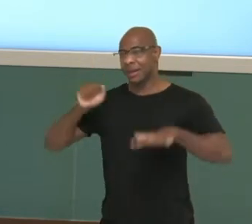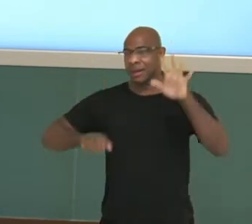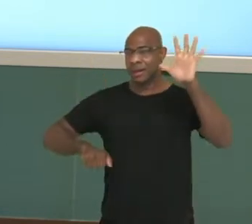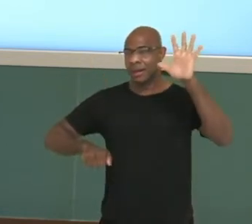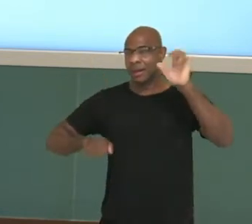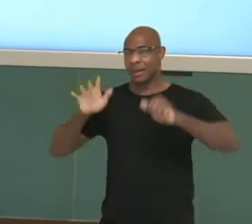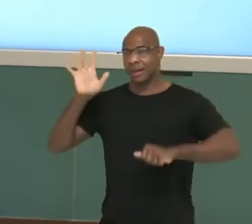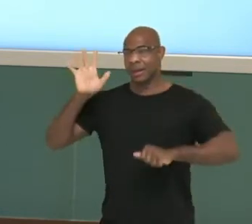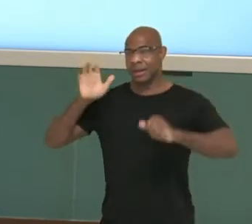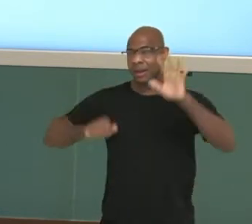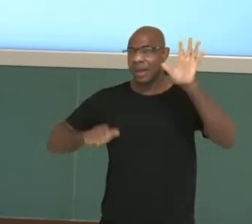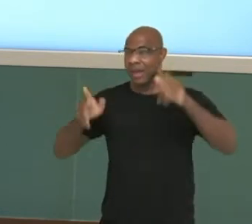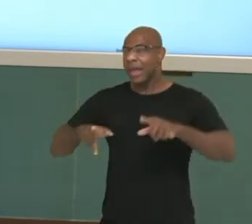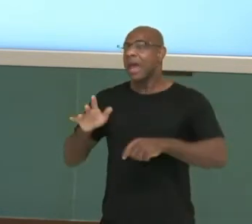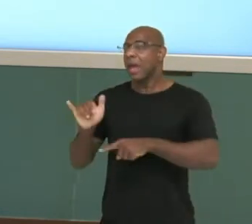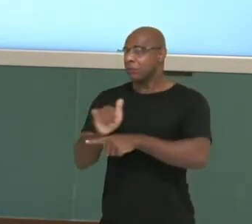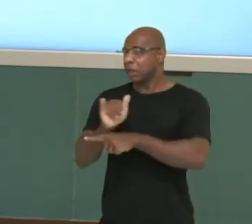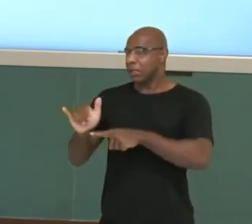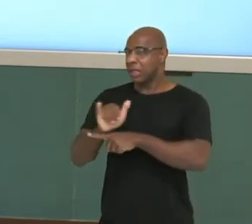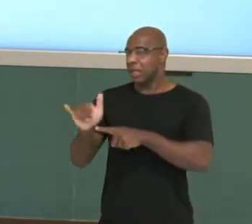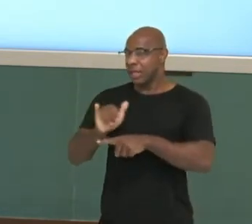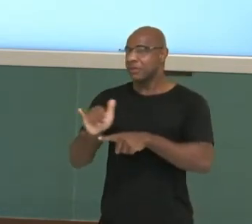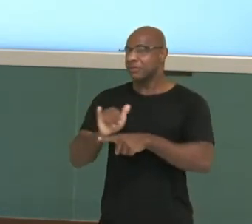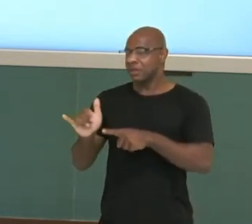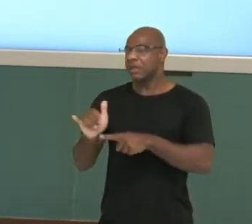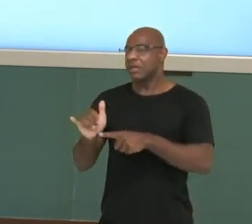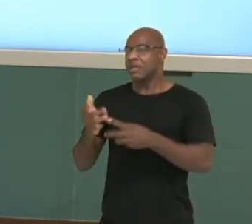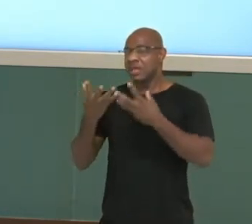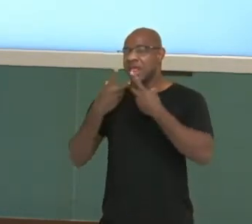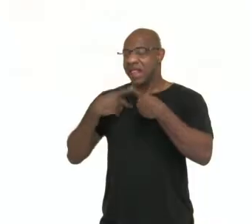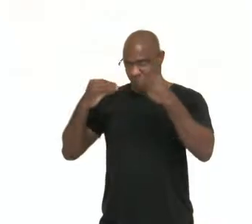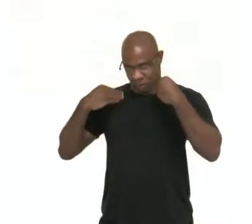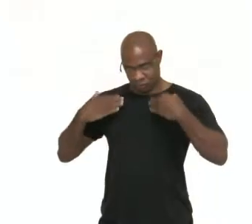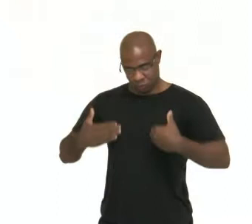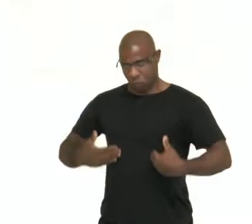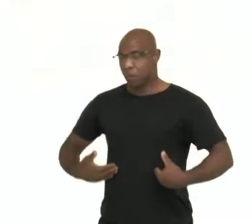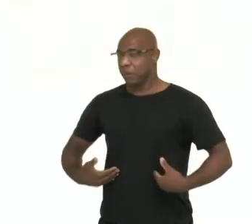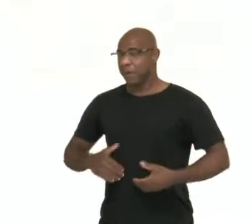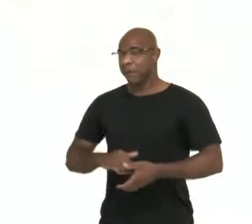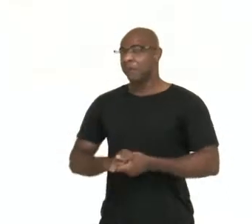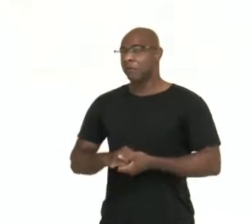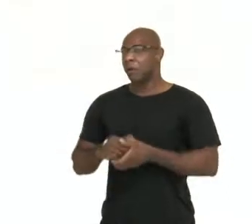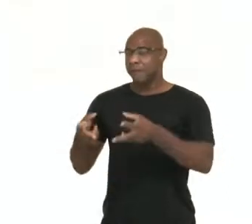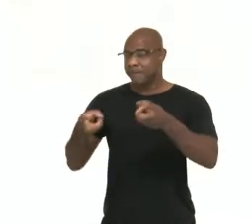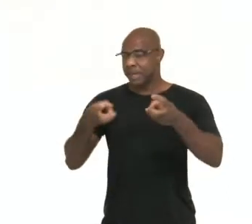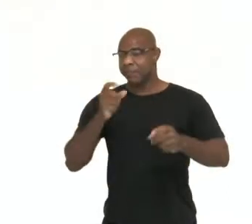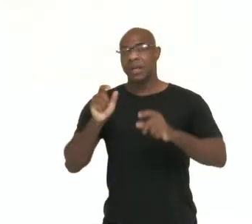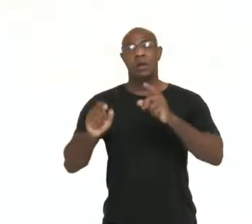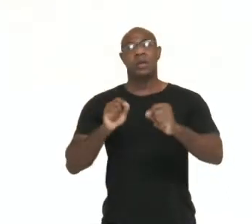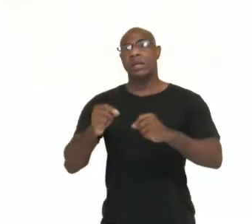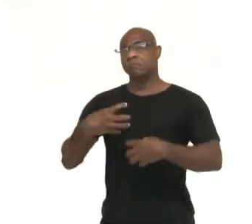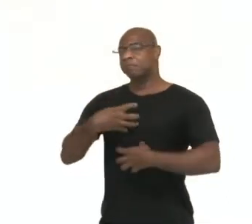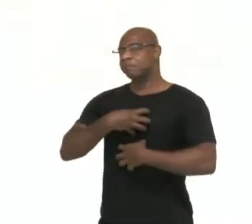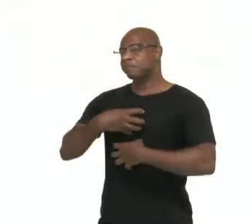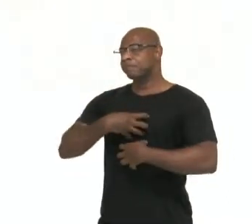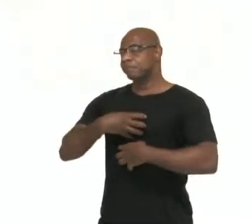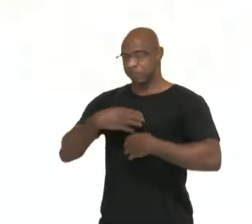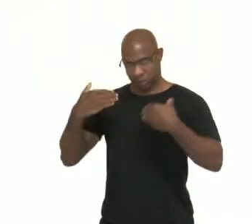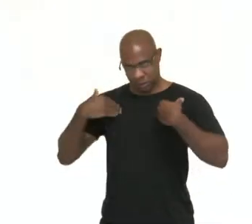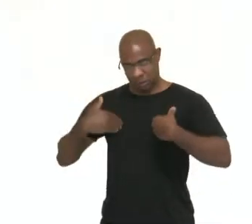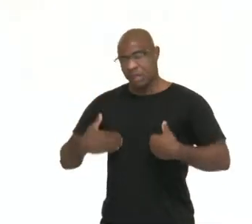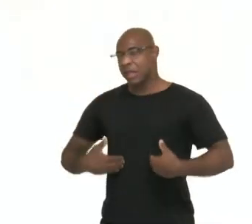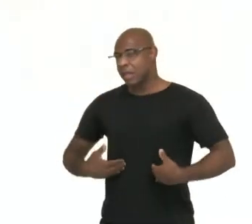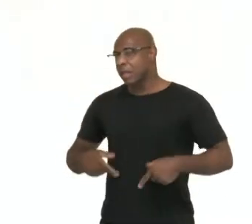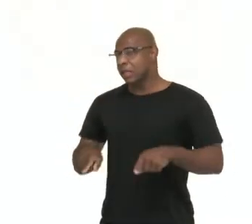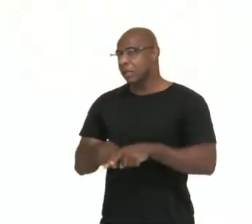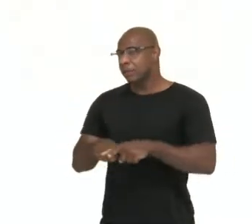uma estratégia de linguagem corporal. Vamos identificar as sensações corporais